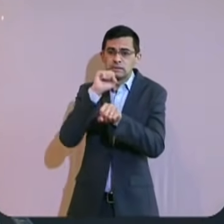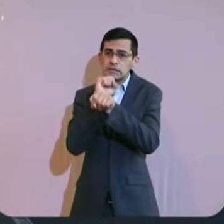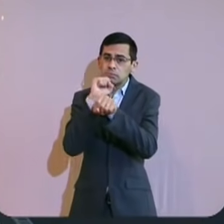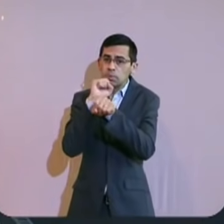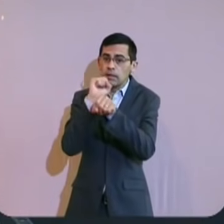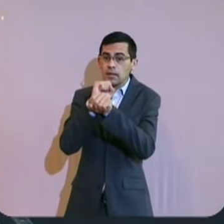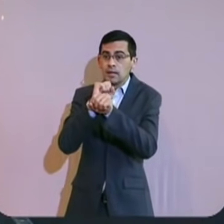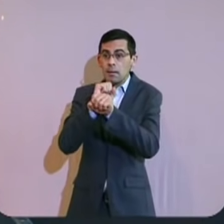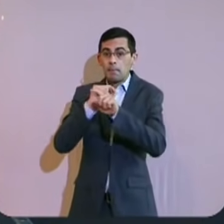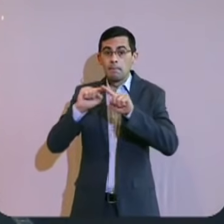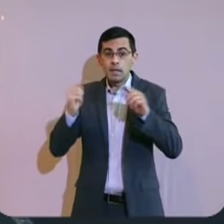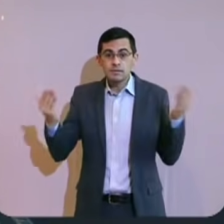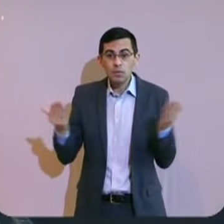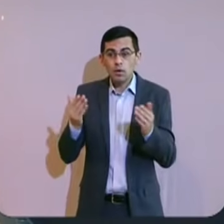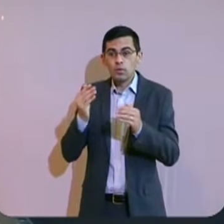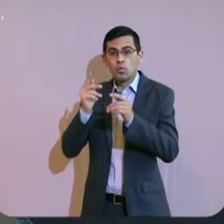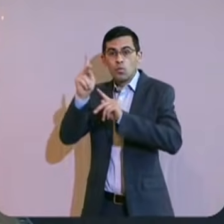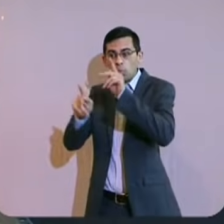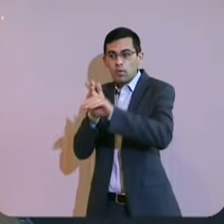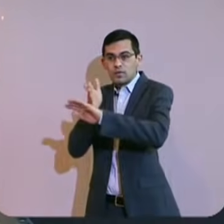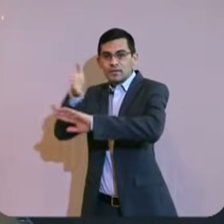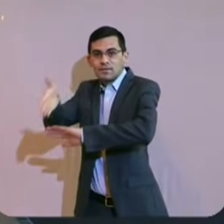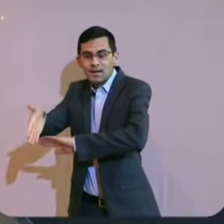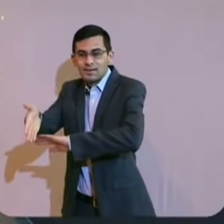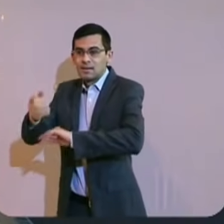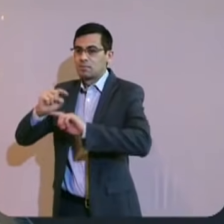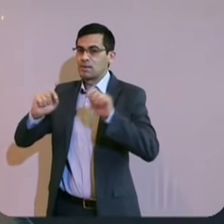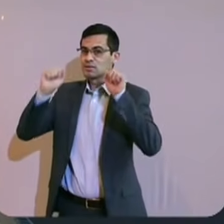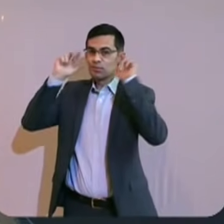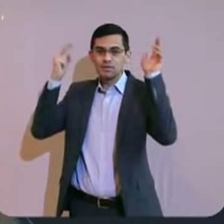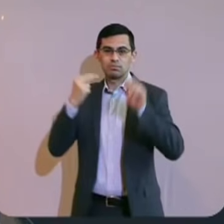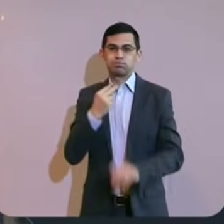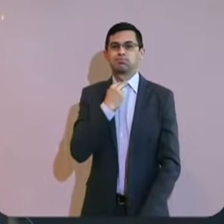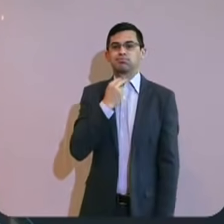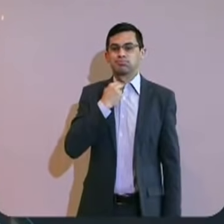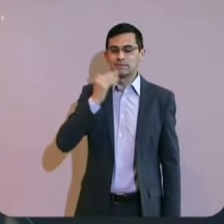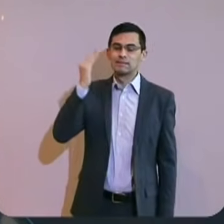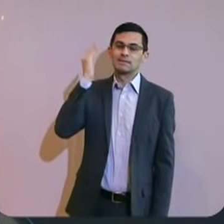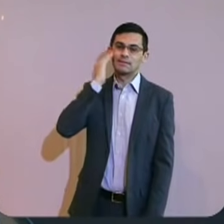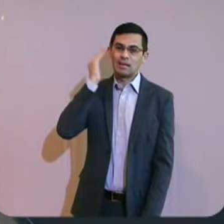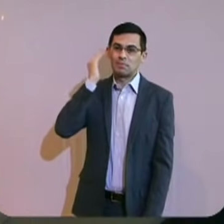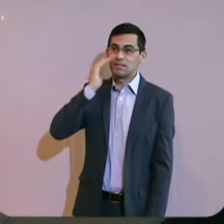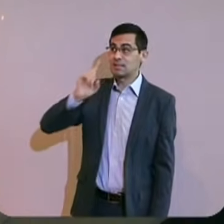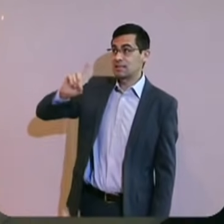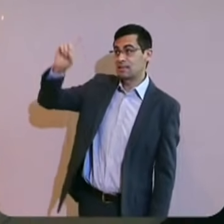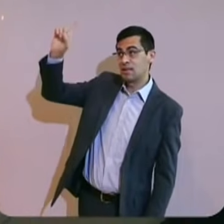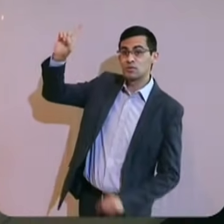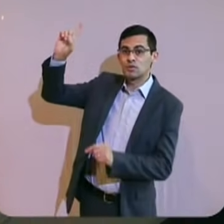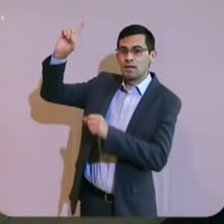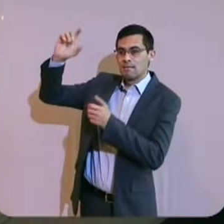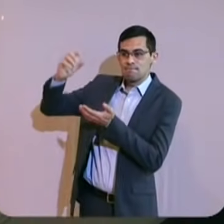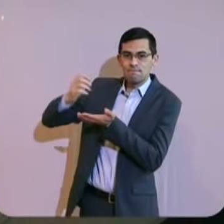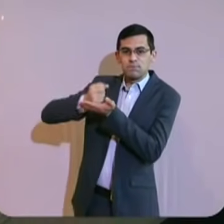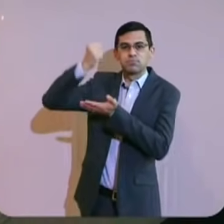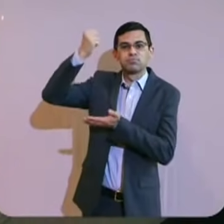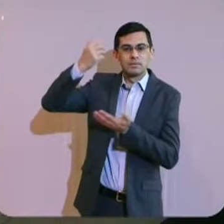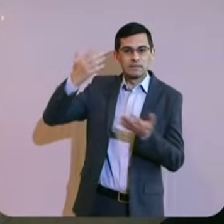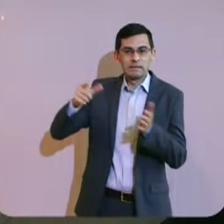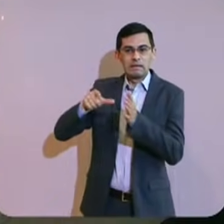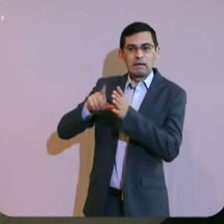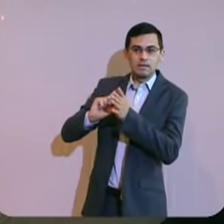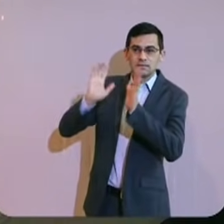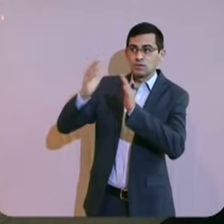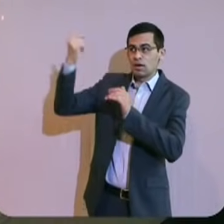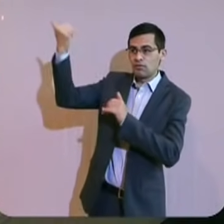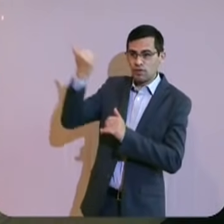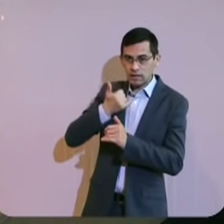o povo ia entrar na terra, ele não podia ir. Ele sabia que o Senhor iria levá-lo antes disso. Deus já